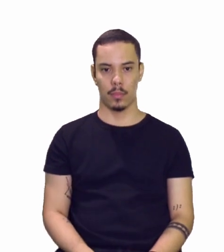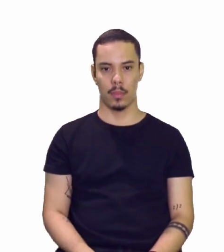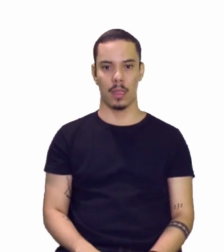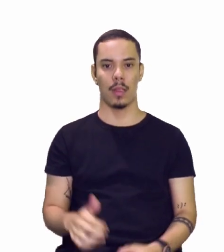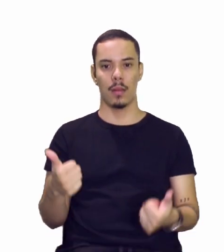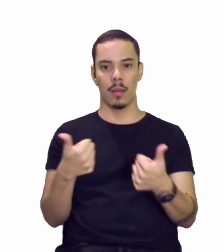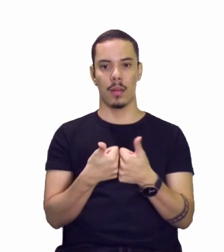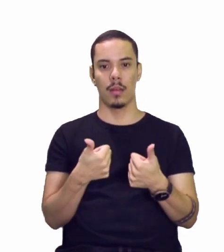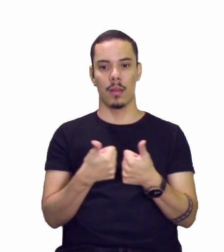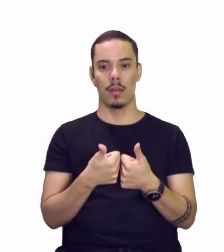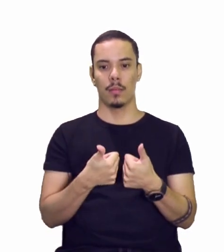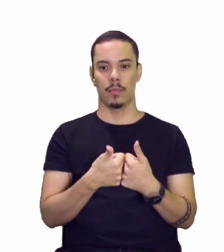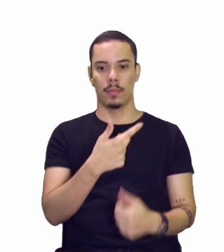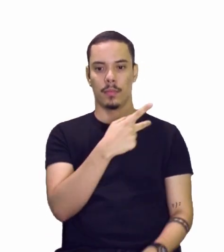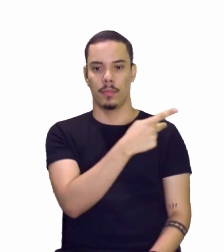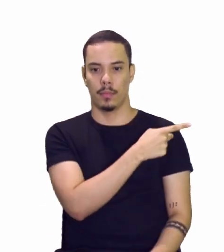Bueno,